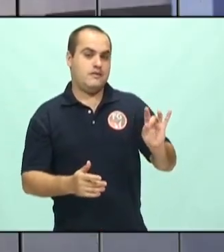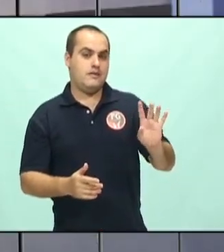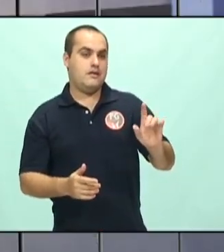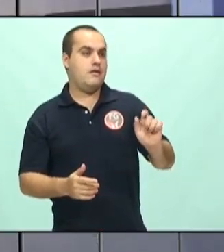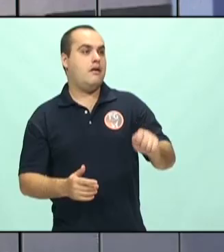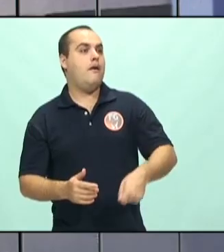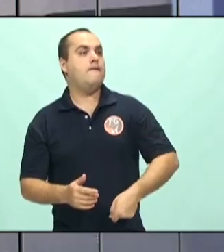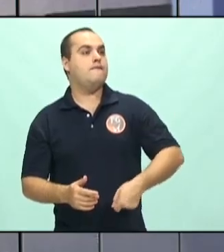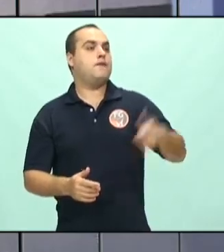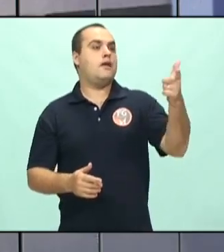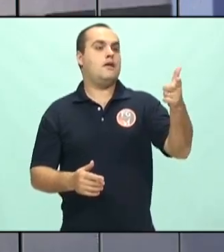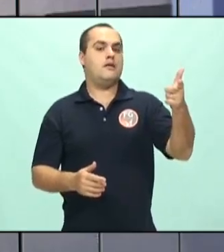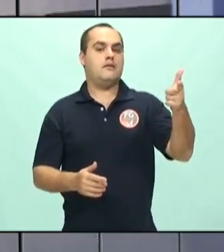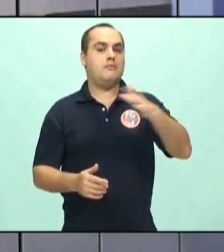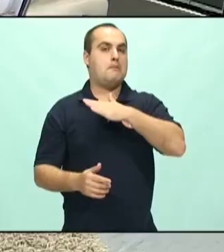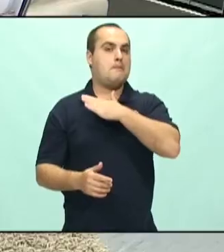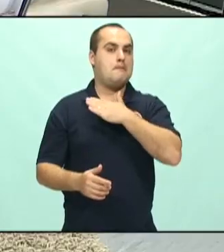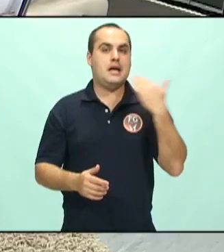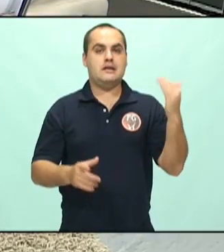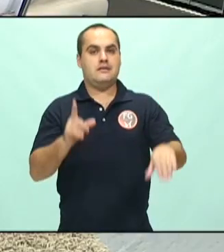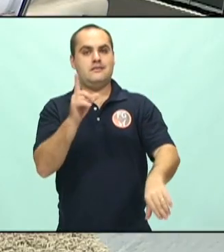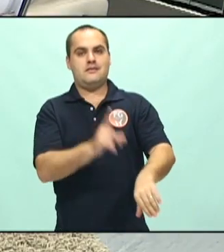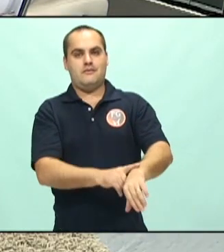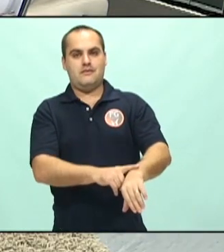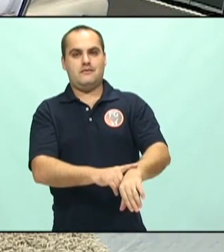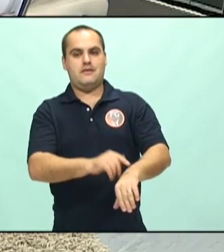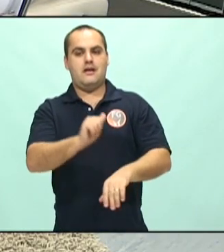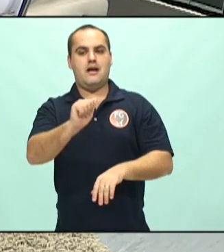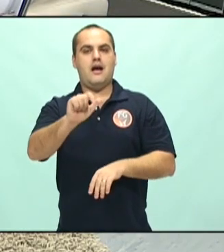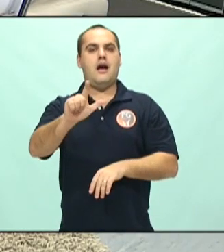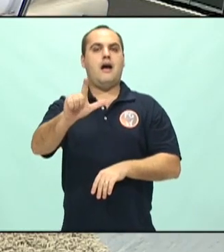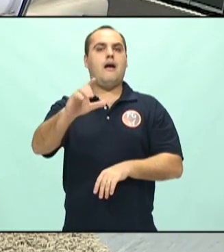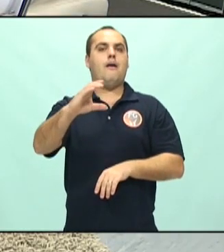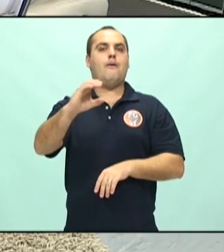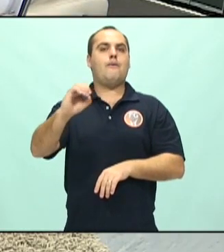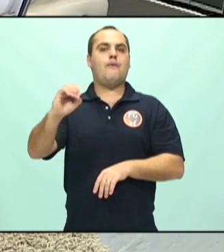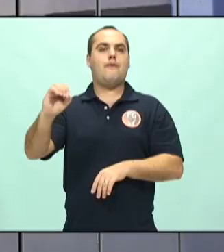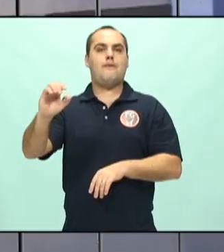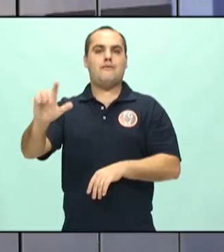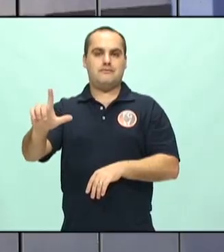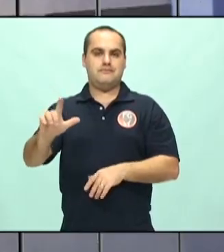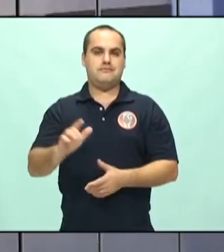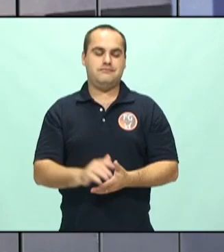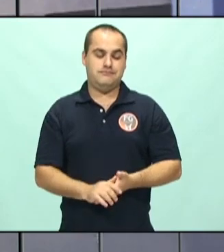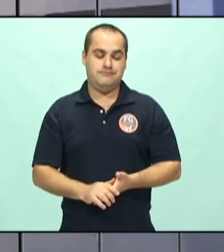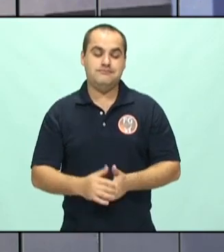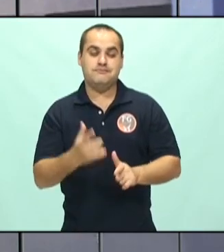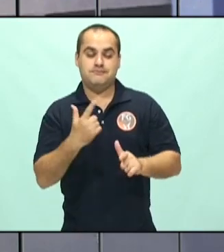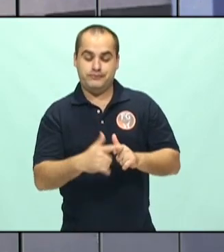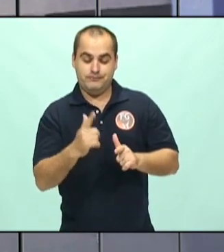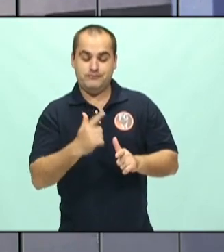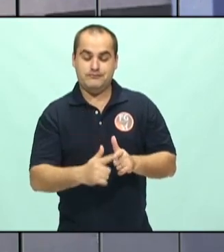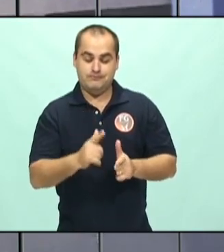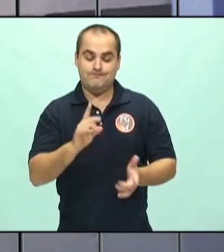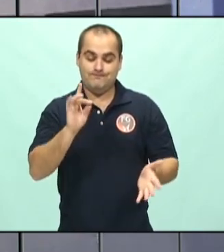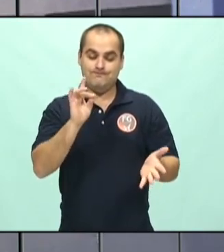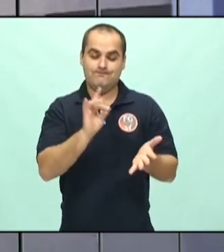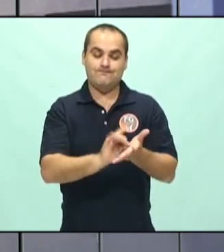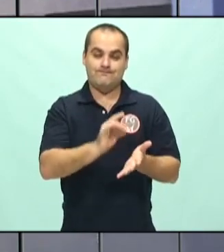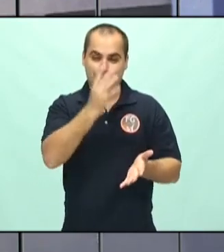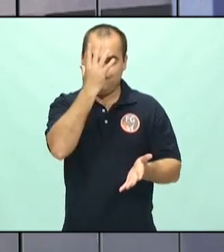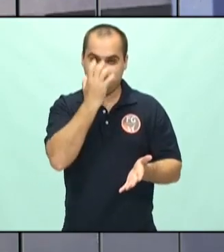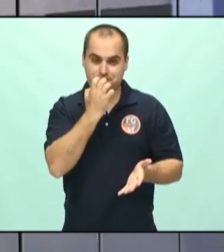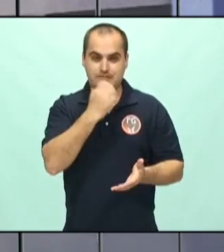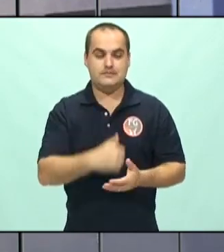gerais abelha nela congela e mata na hora é um problema muito sério é itajaí eu penso muito a